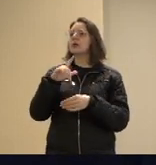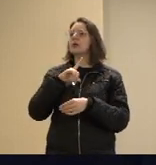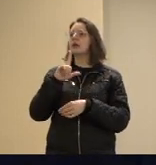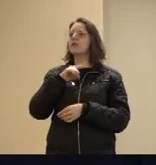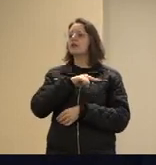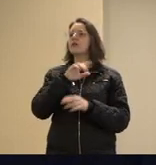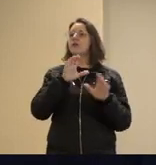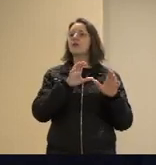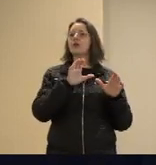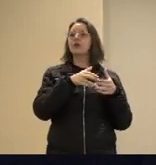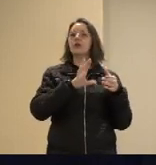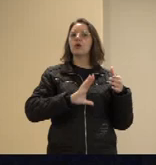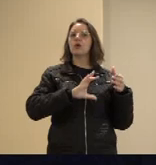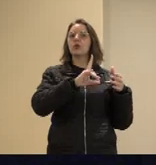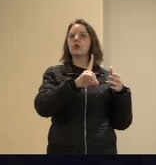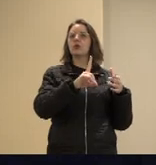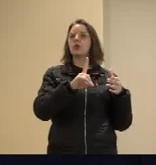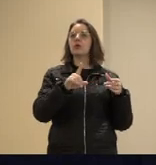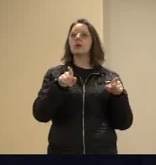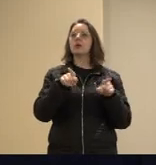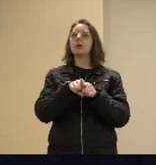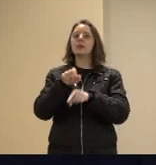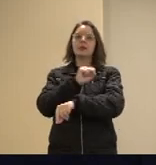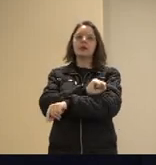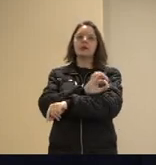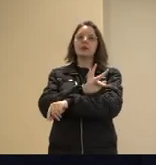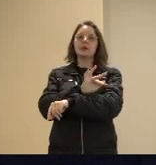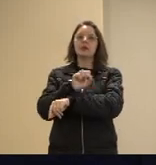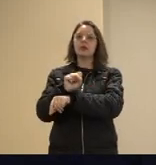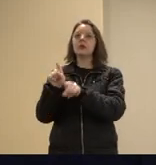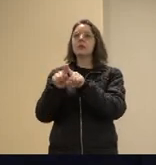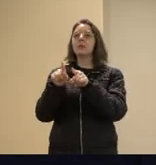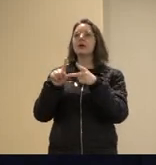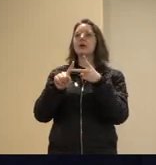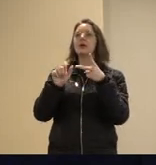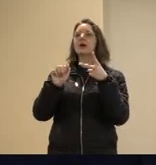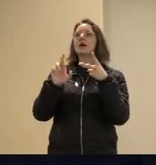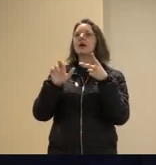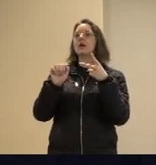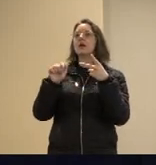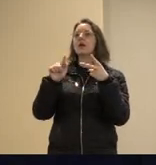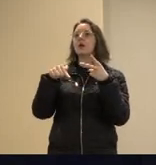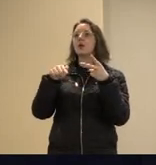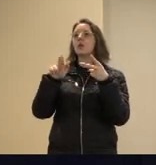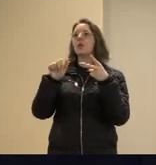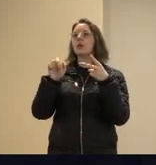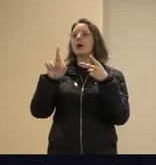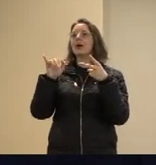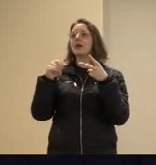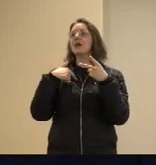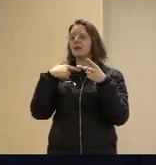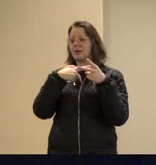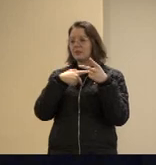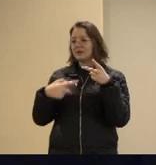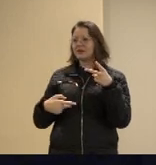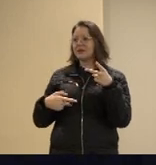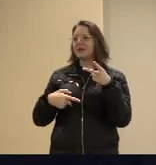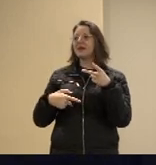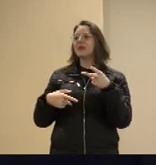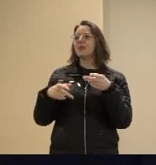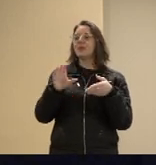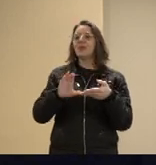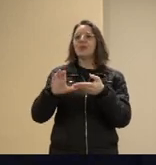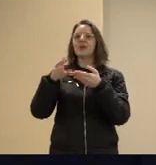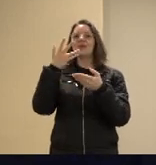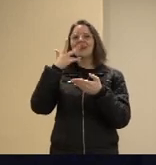coordenava as comarcas de Araquari e São Francisco do Sul, e eu era presidente do Conselho da Criança na época, e